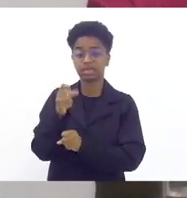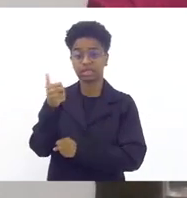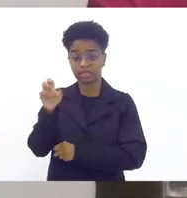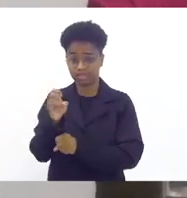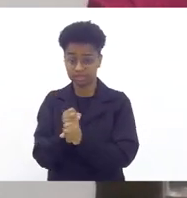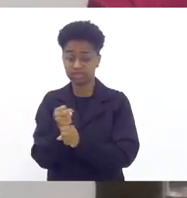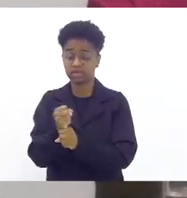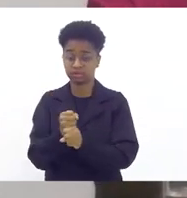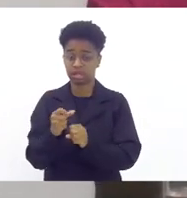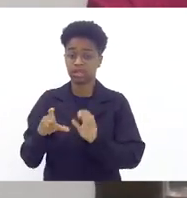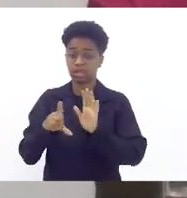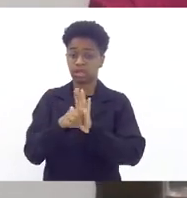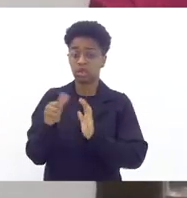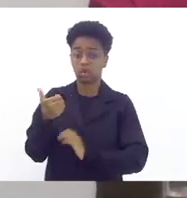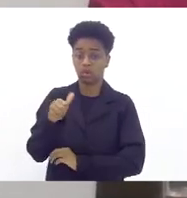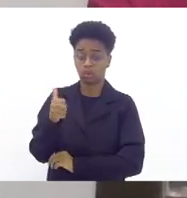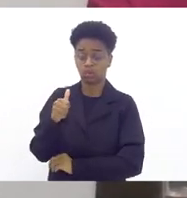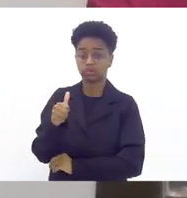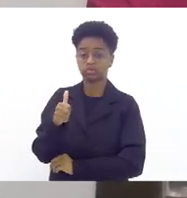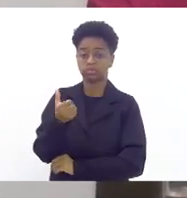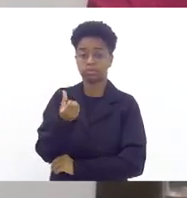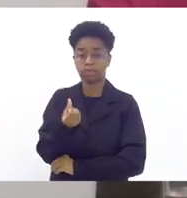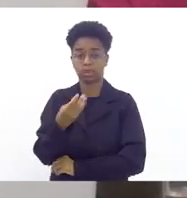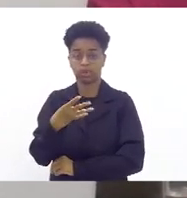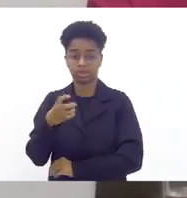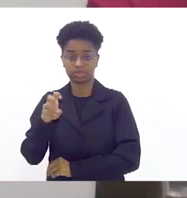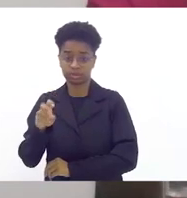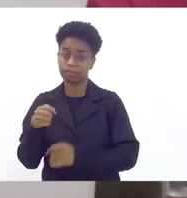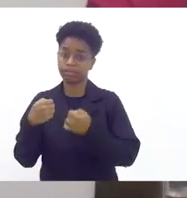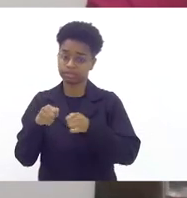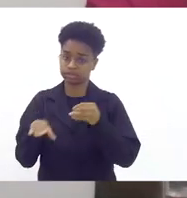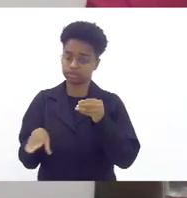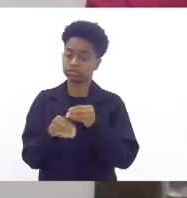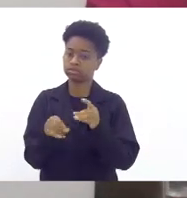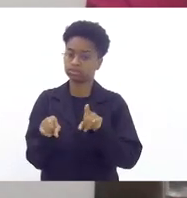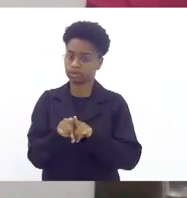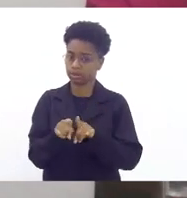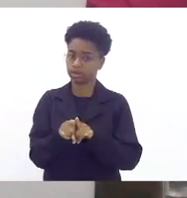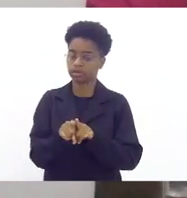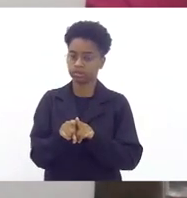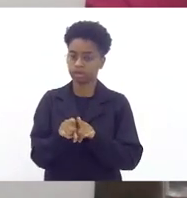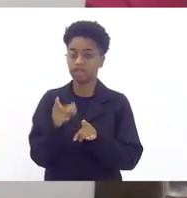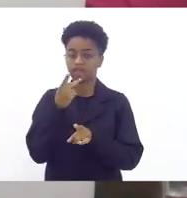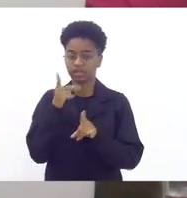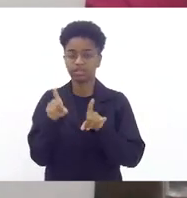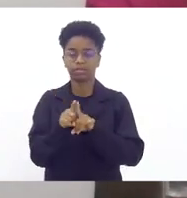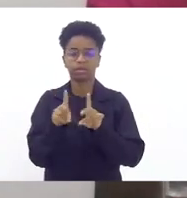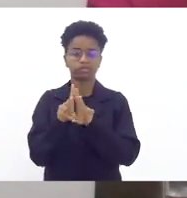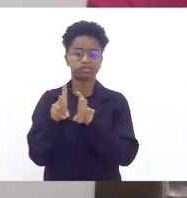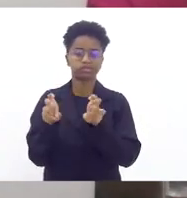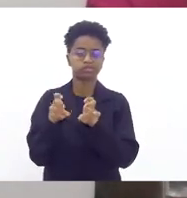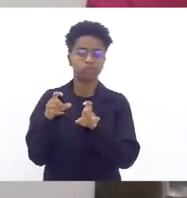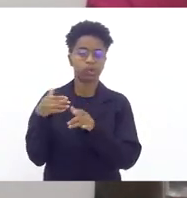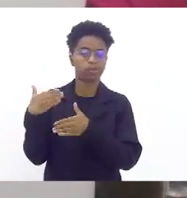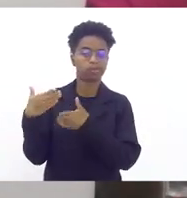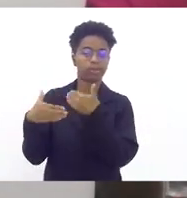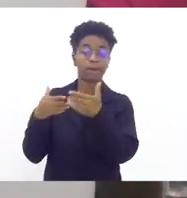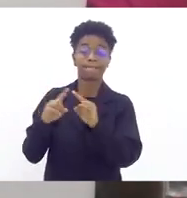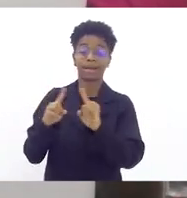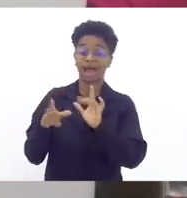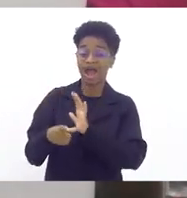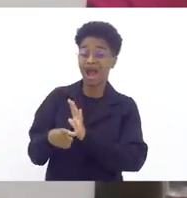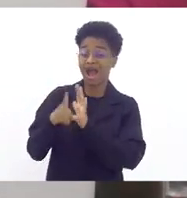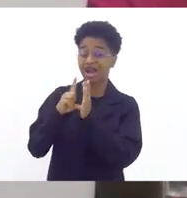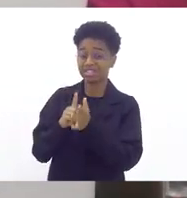que ela precisa estar aqui. mas eu quero tratar também sobre os avanços. Mas antes de tratar